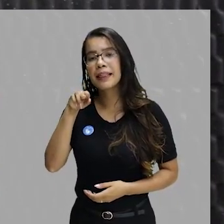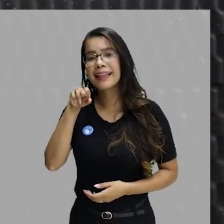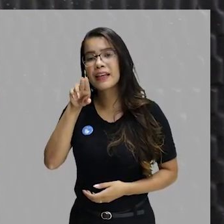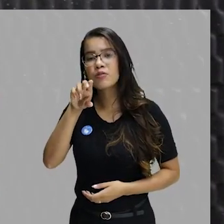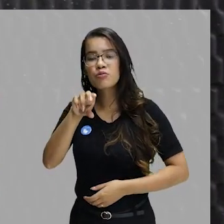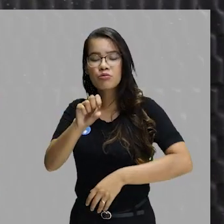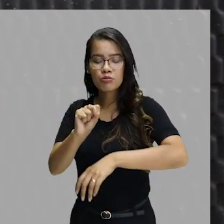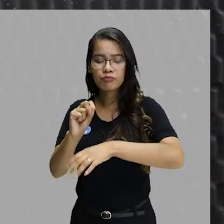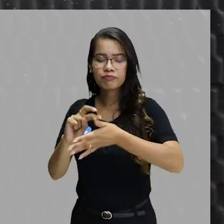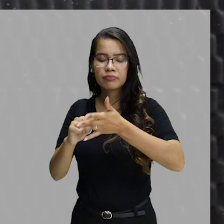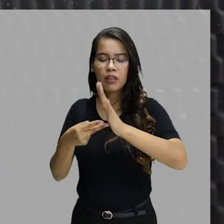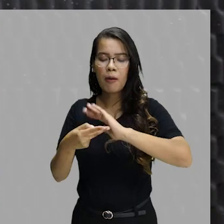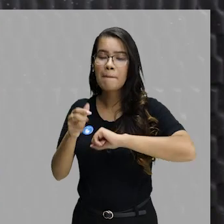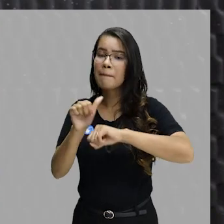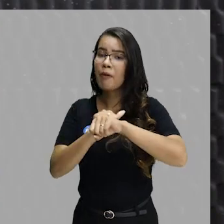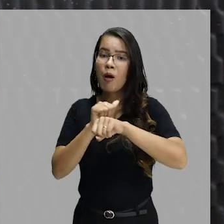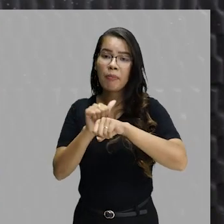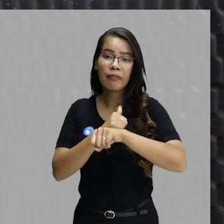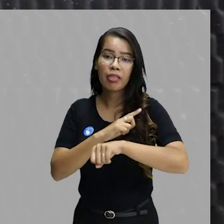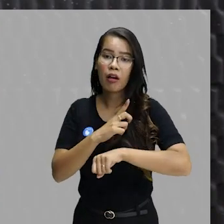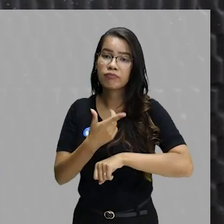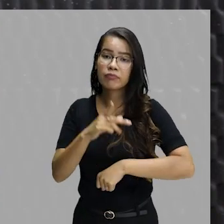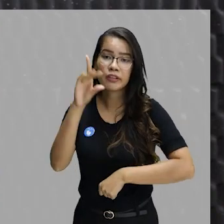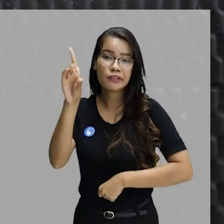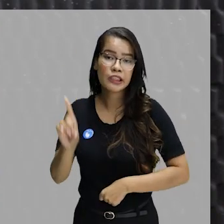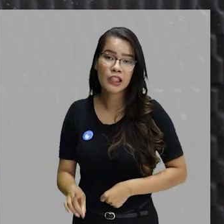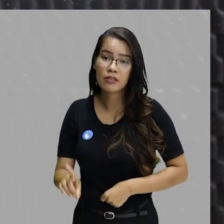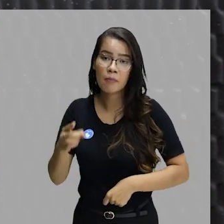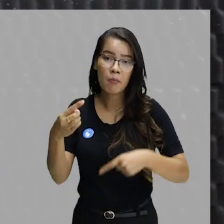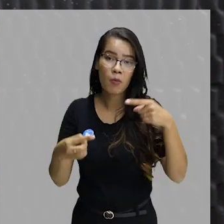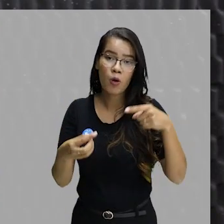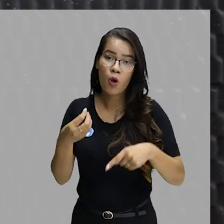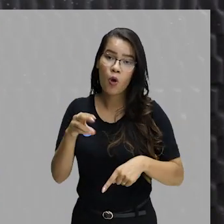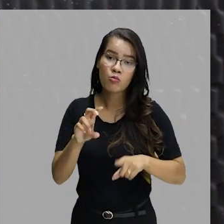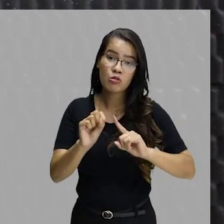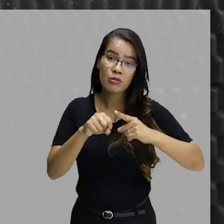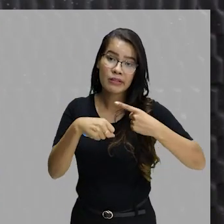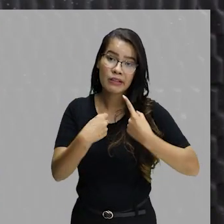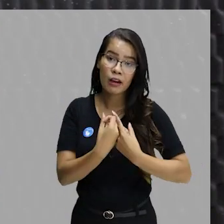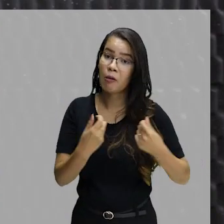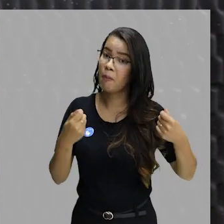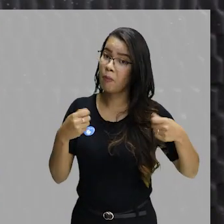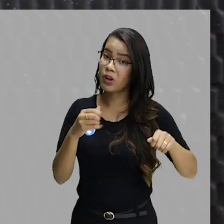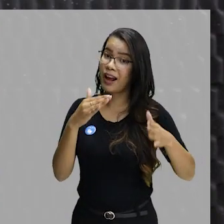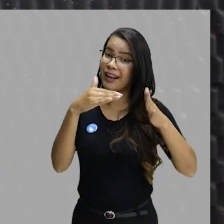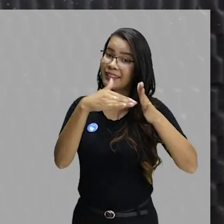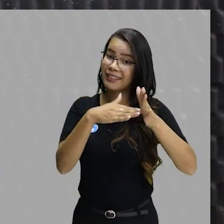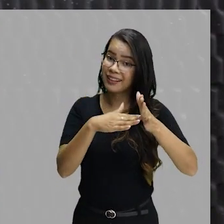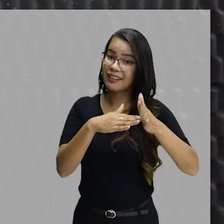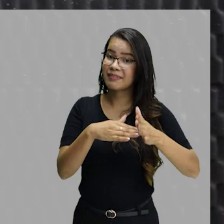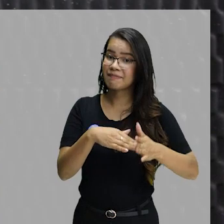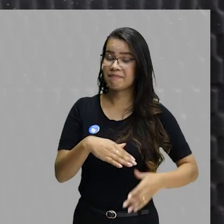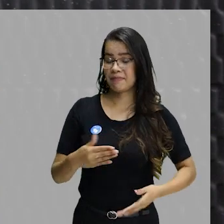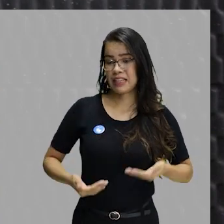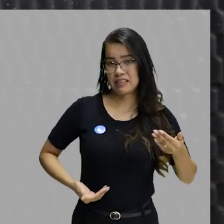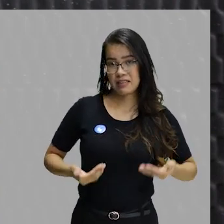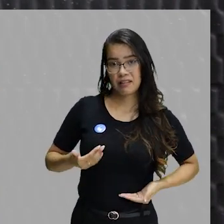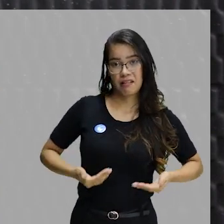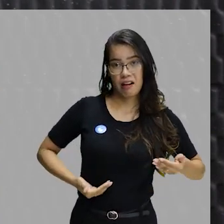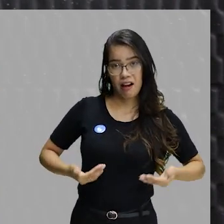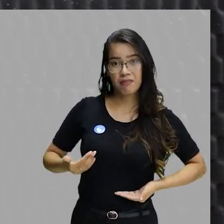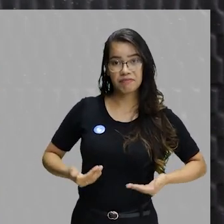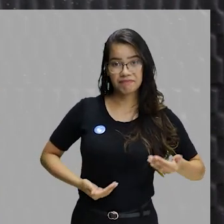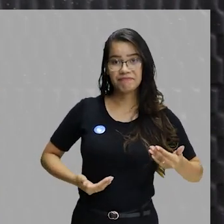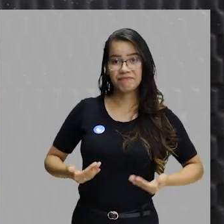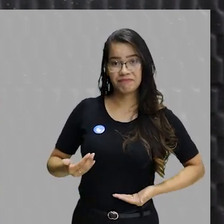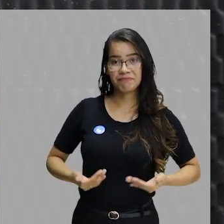políticos, que não têm direitos sociais, que podem inclusive ser escravizados por dívida.